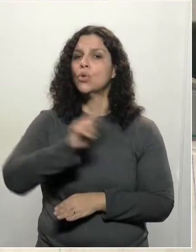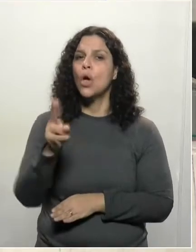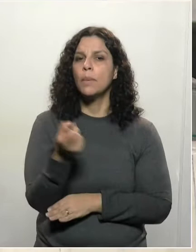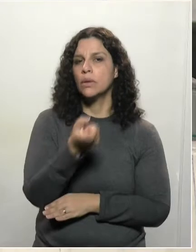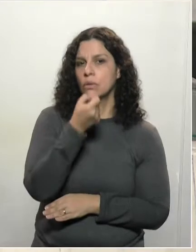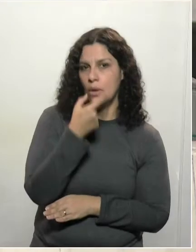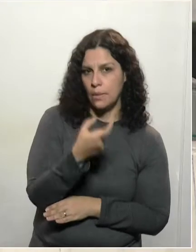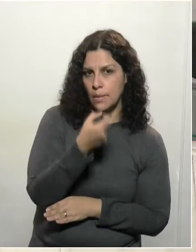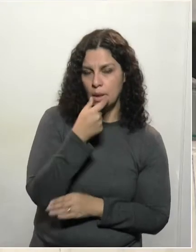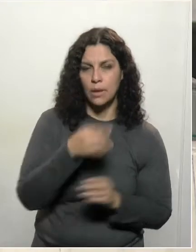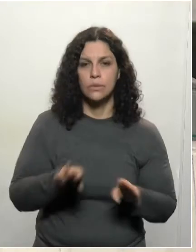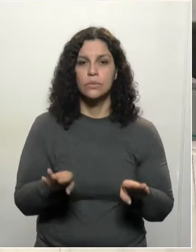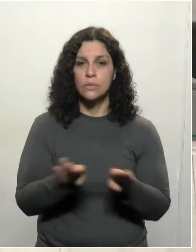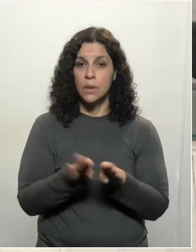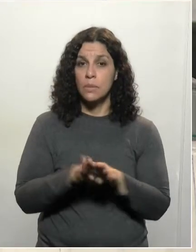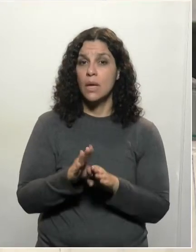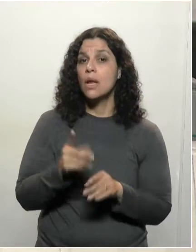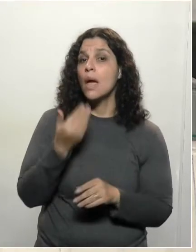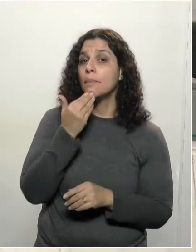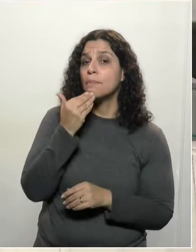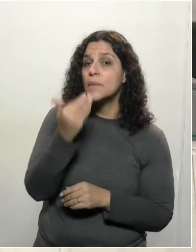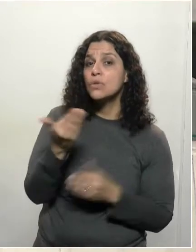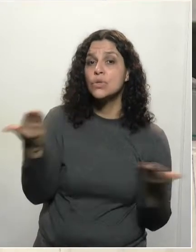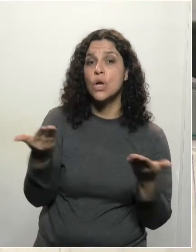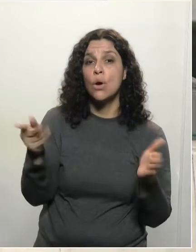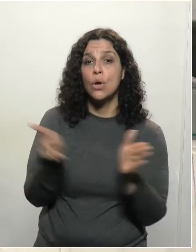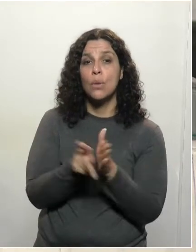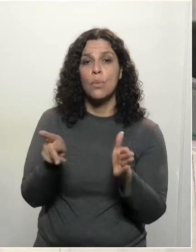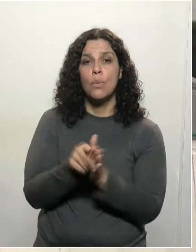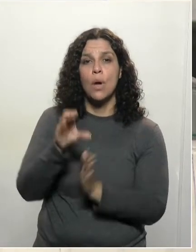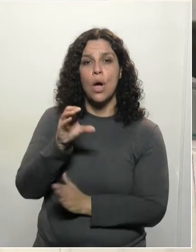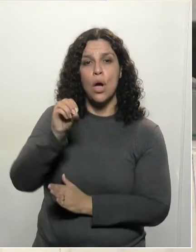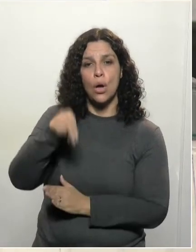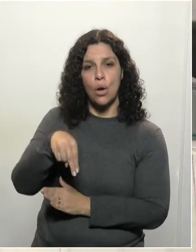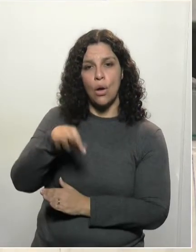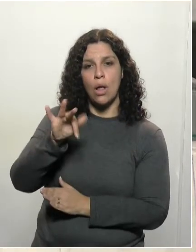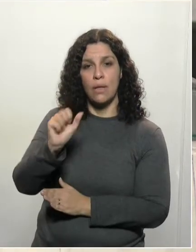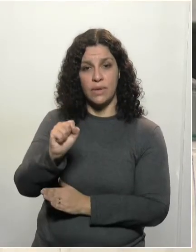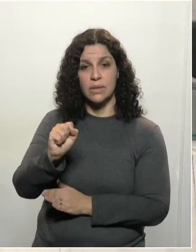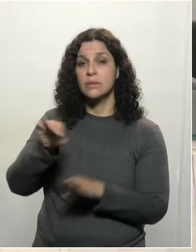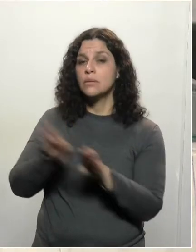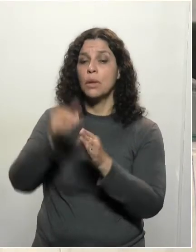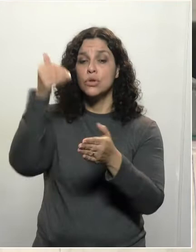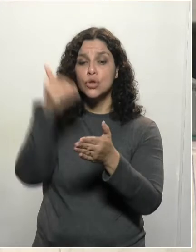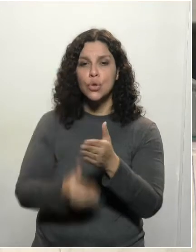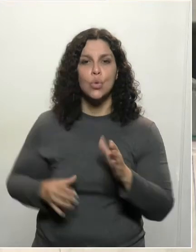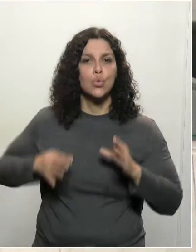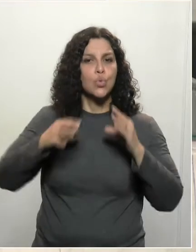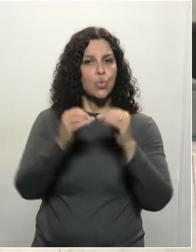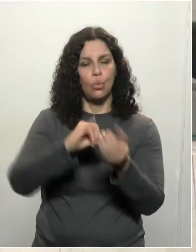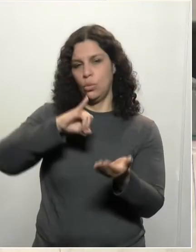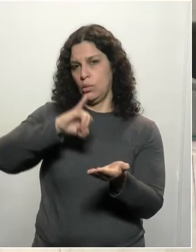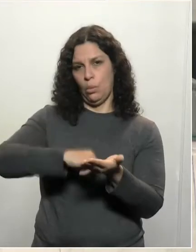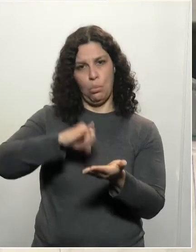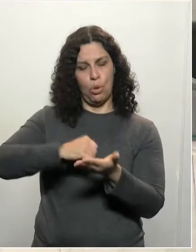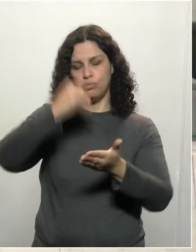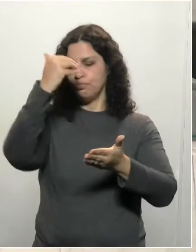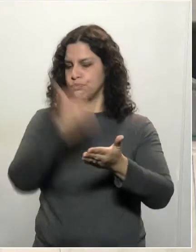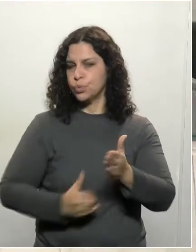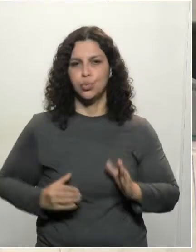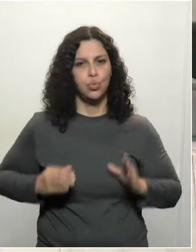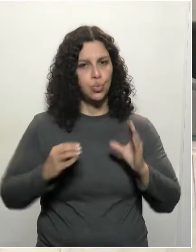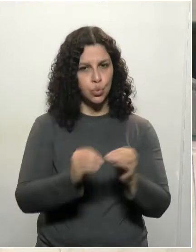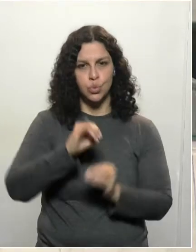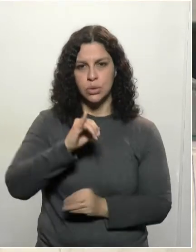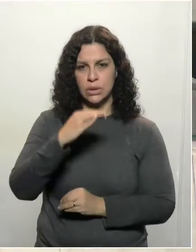da medicação e ele ia solicitar o Confas a autorização para a isenção do